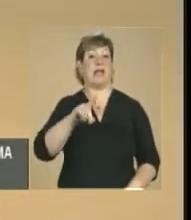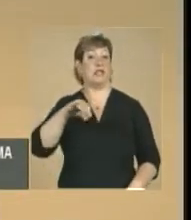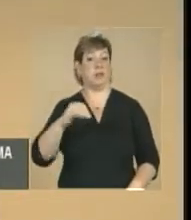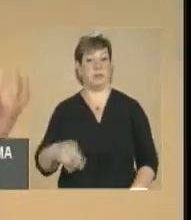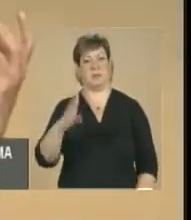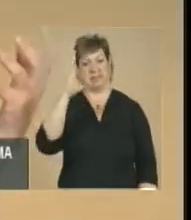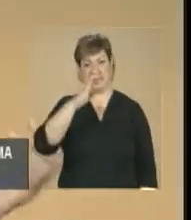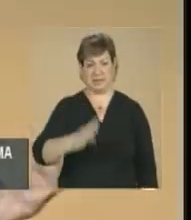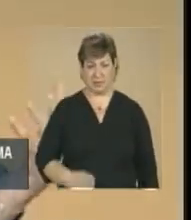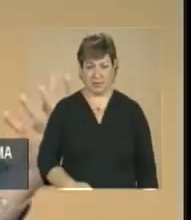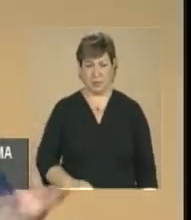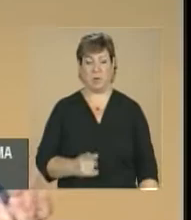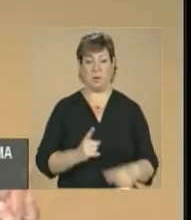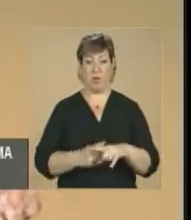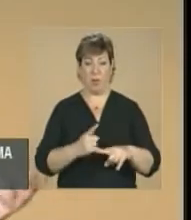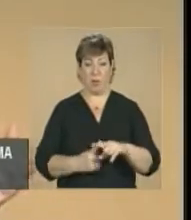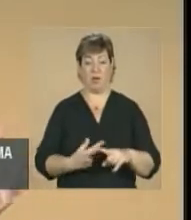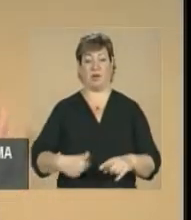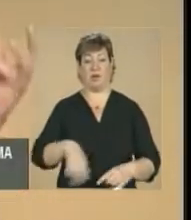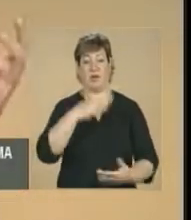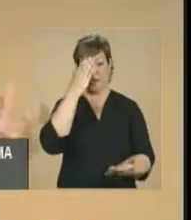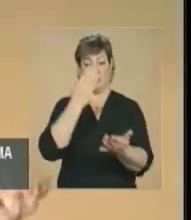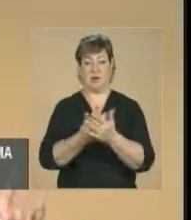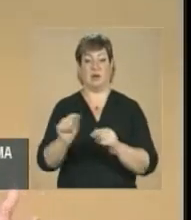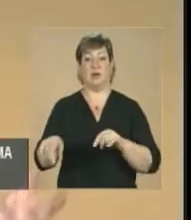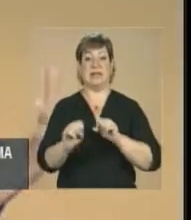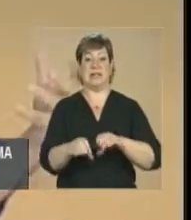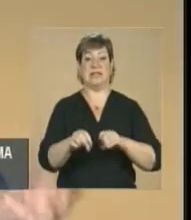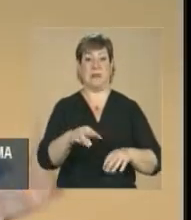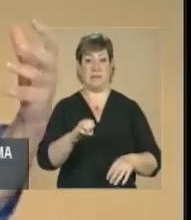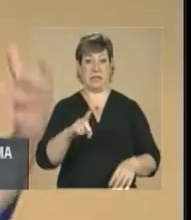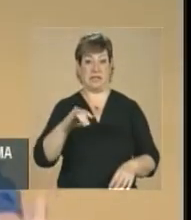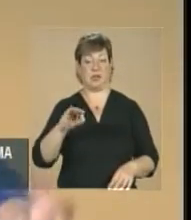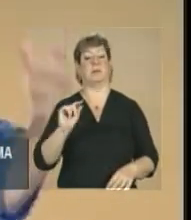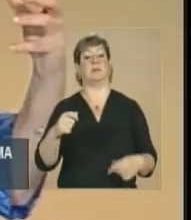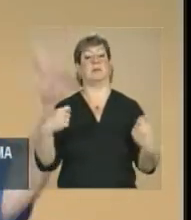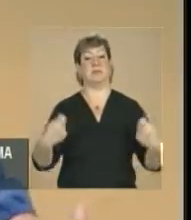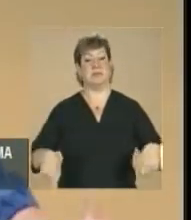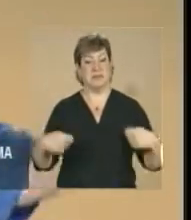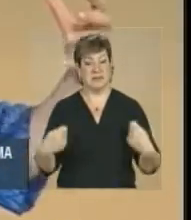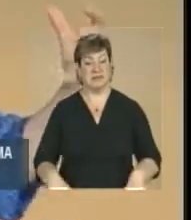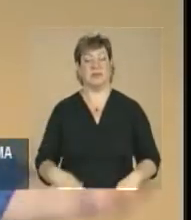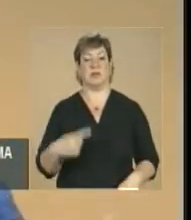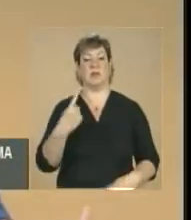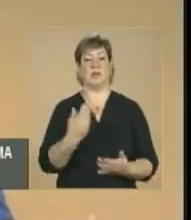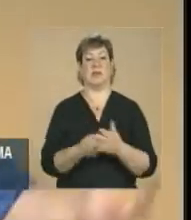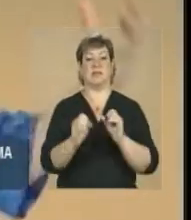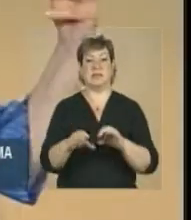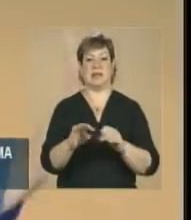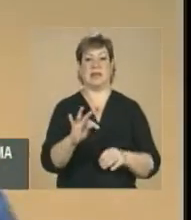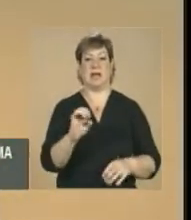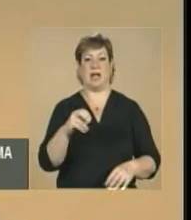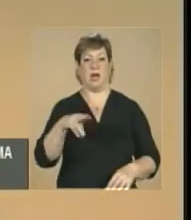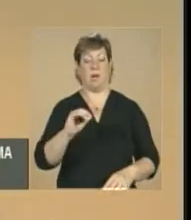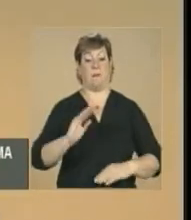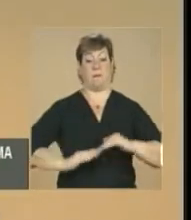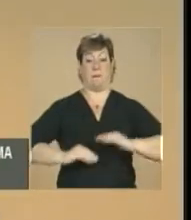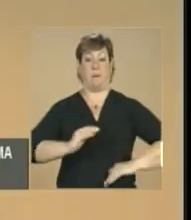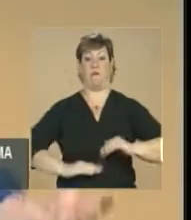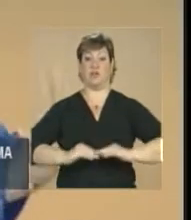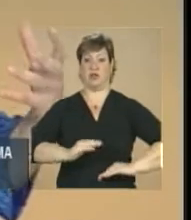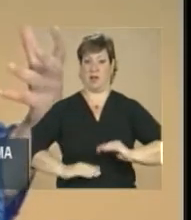brasileiro. Porque acreditávamos que o ensino médio tinha de ser um ensino técnico